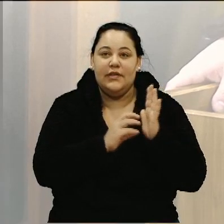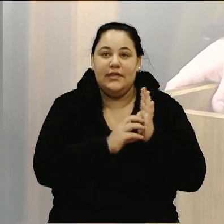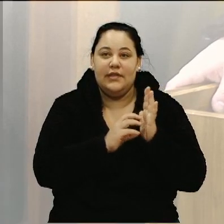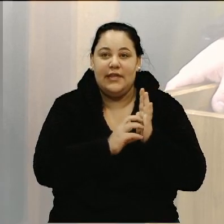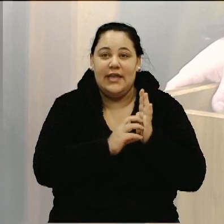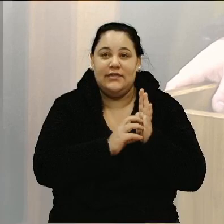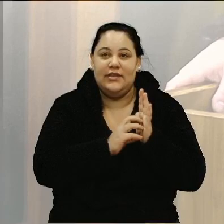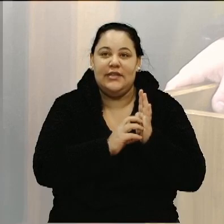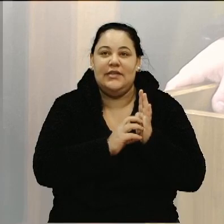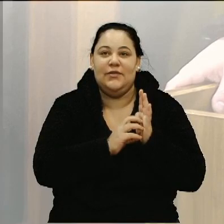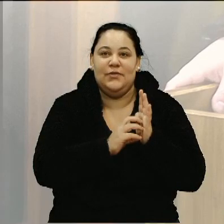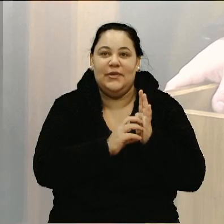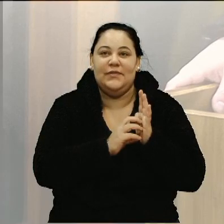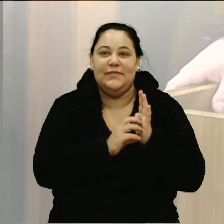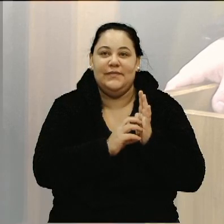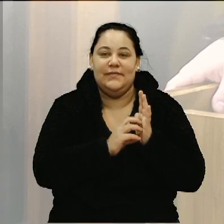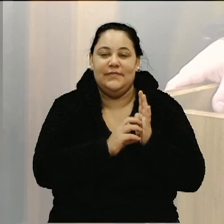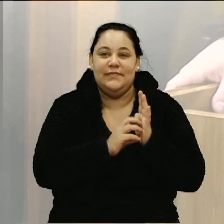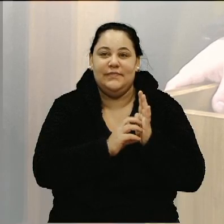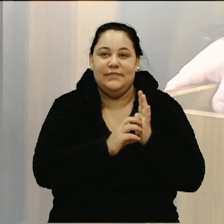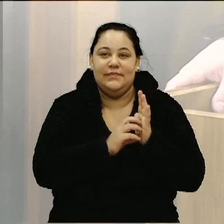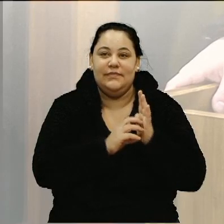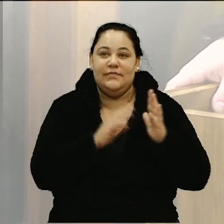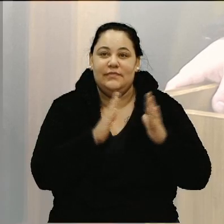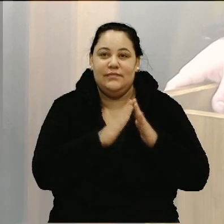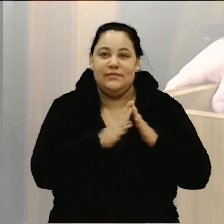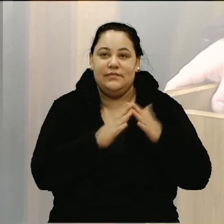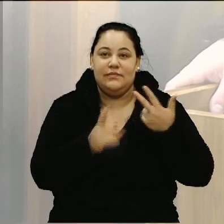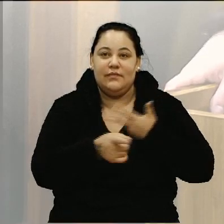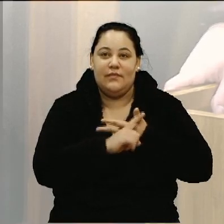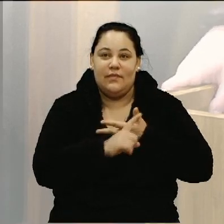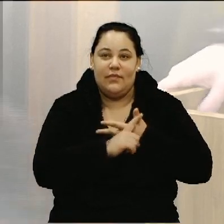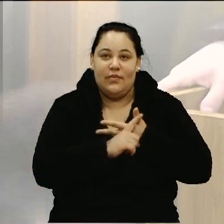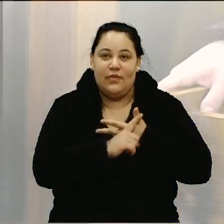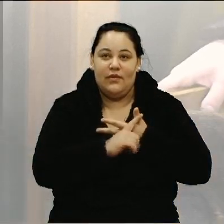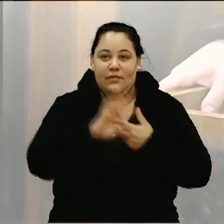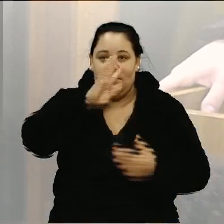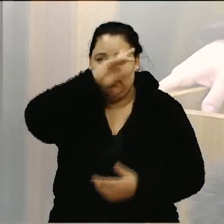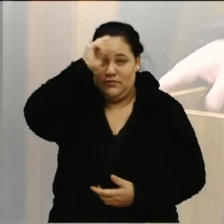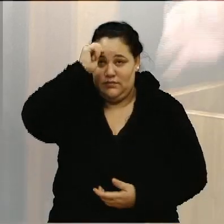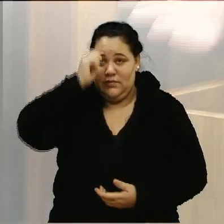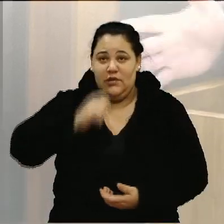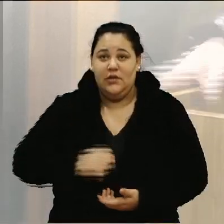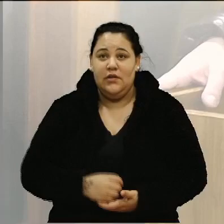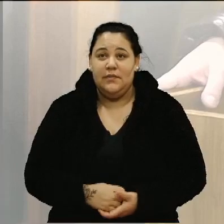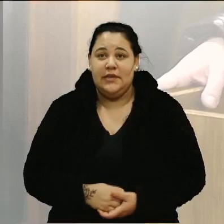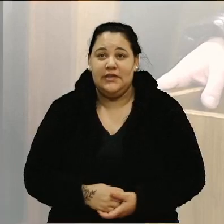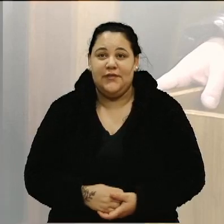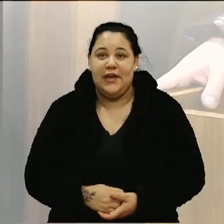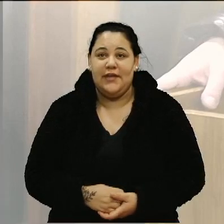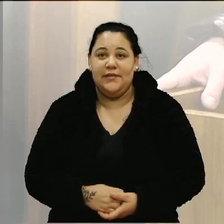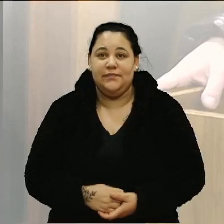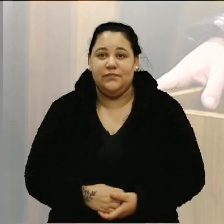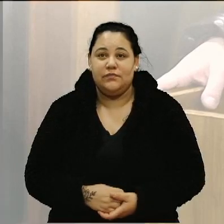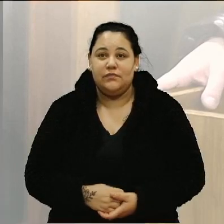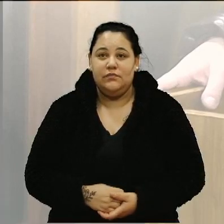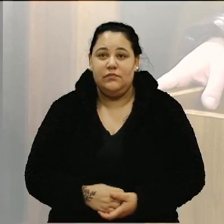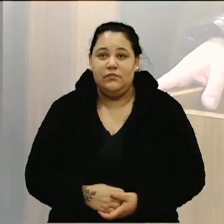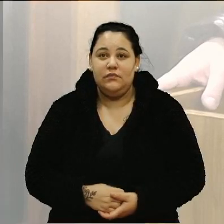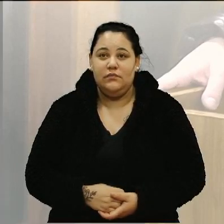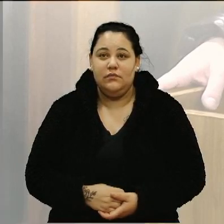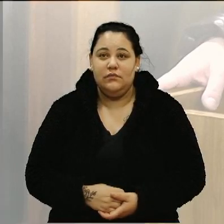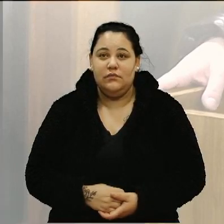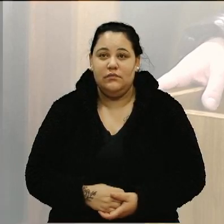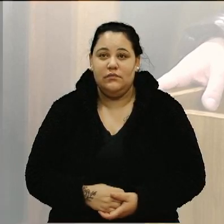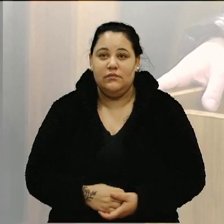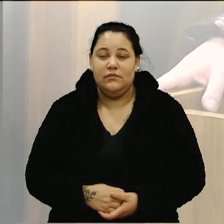desta Casa Legislativa, bem como do Executivo Municipal, da própria sugestão deles, que